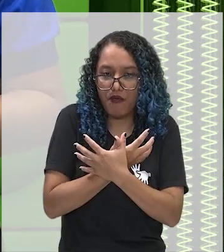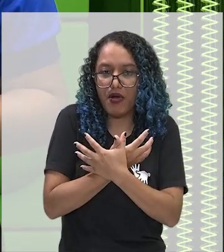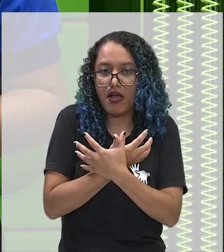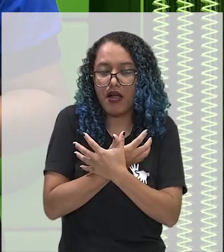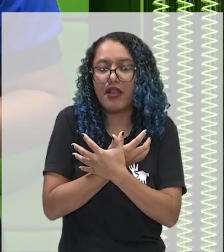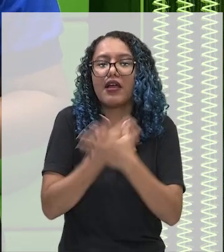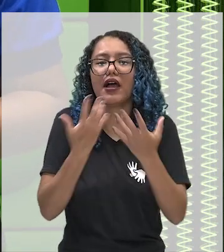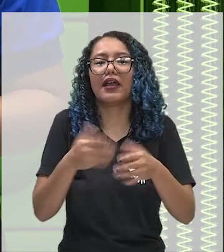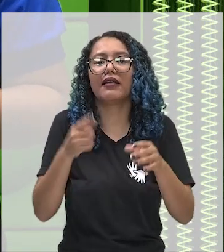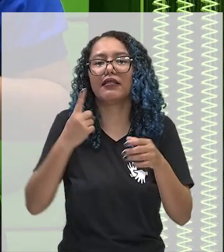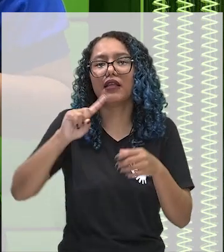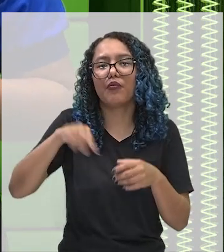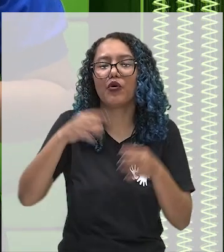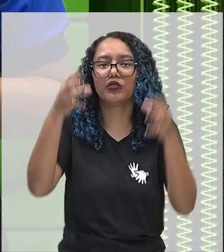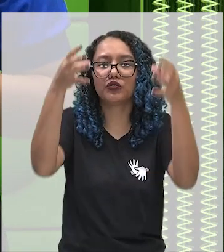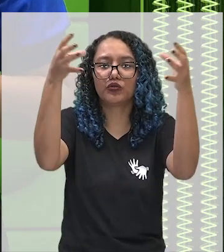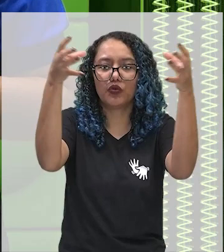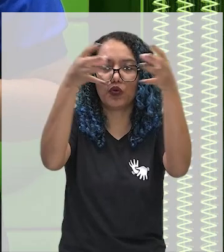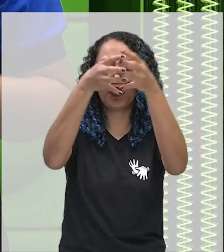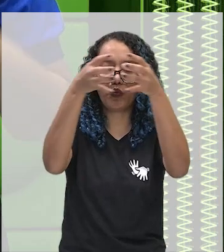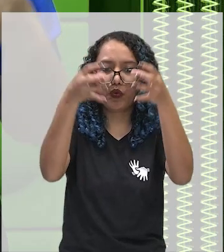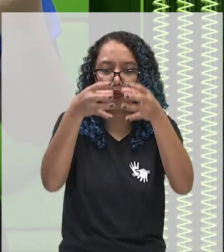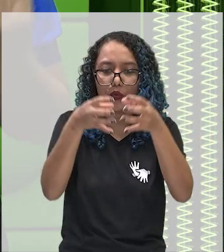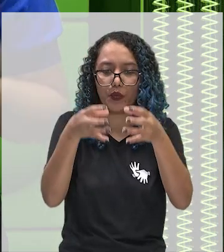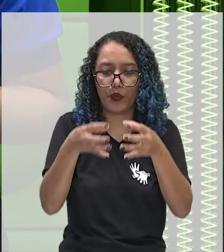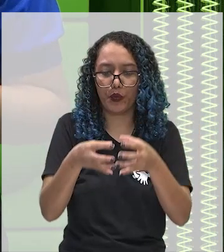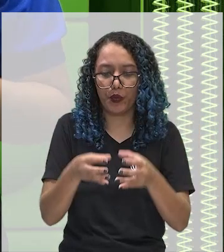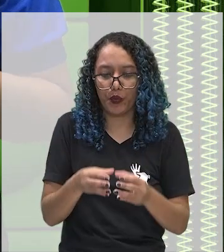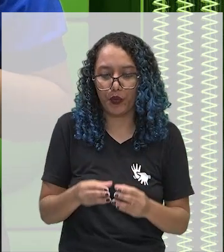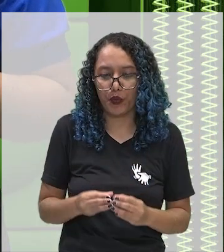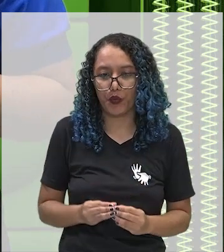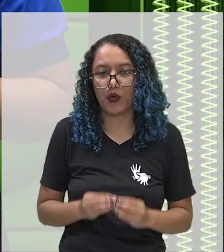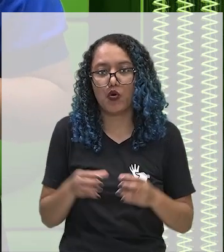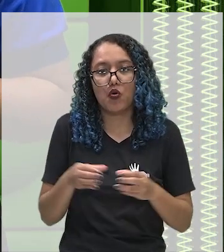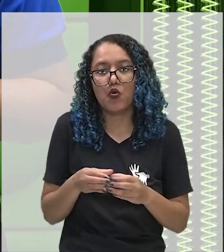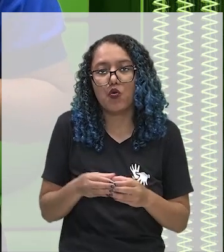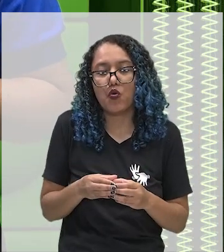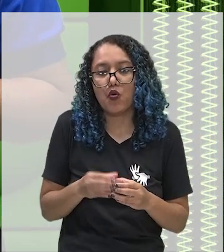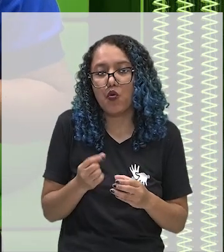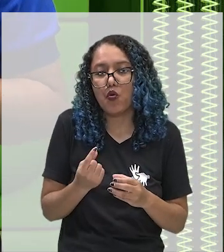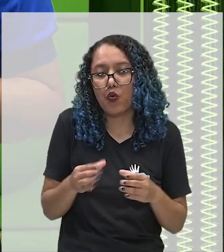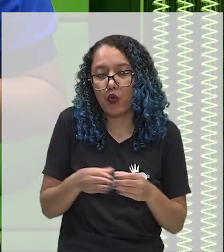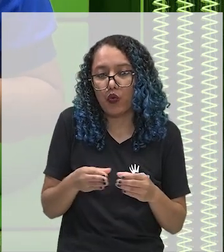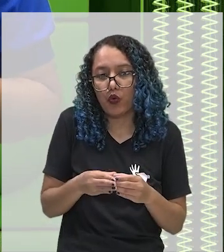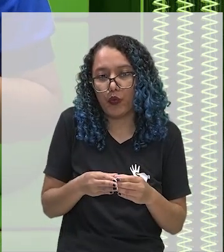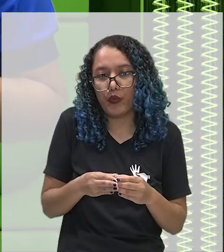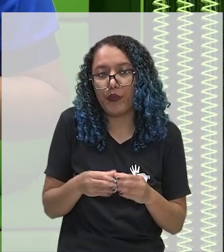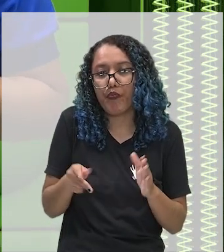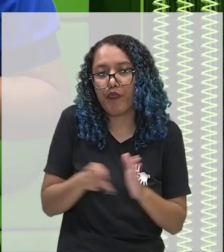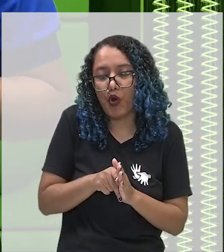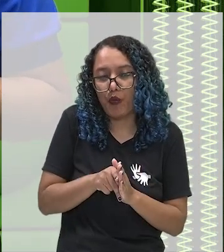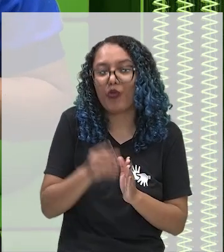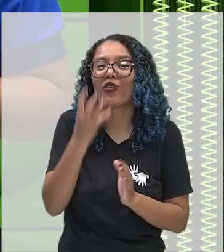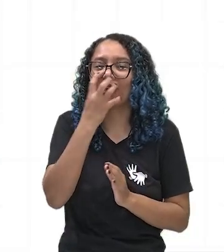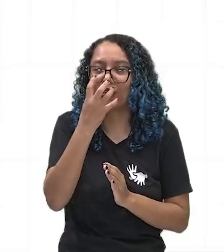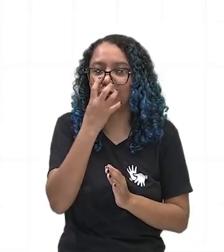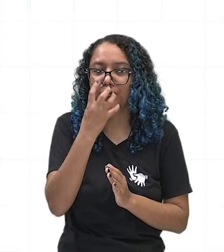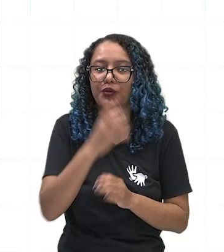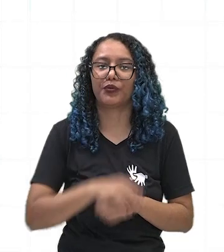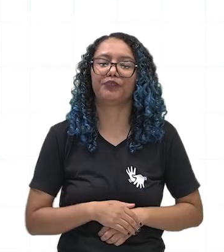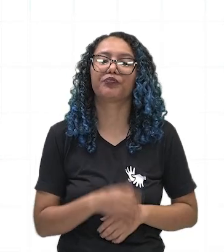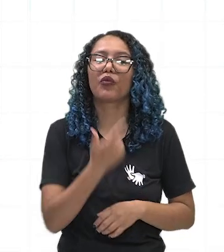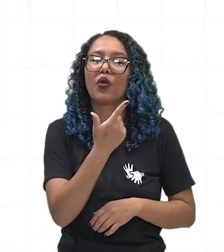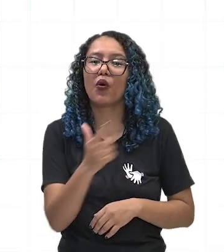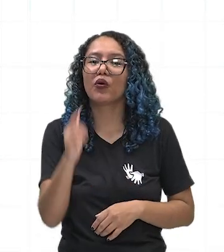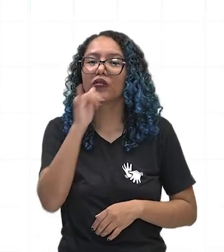grupos menos abrangentes até chegar na espécie onde vai ficar aquela única espécie, certo? Eu trouxe outros exemplos para você